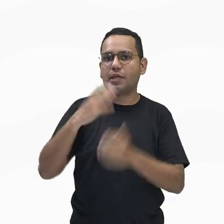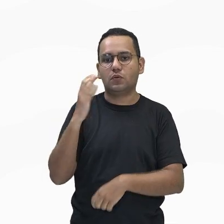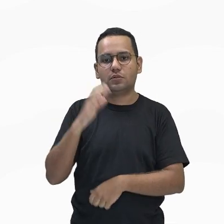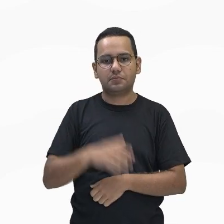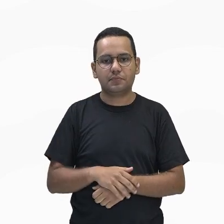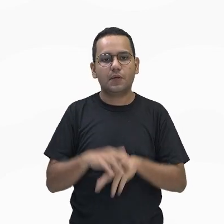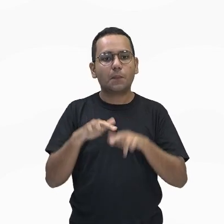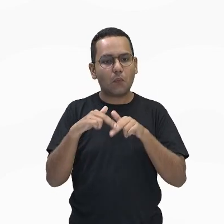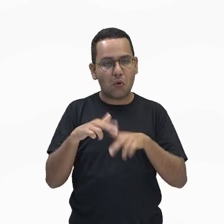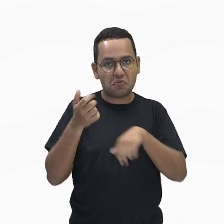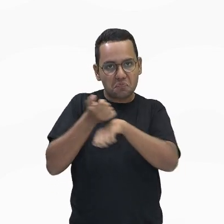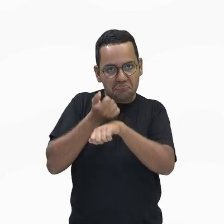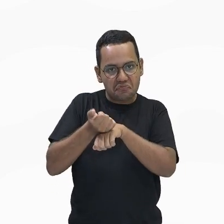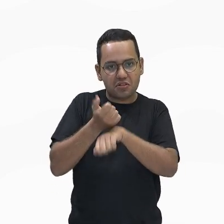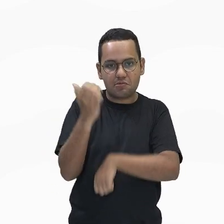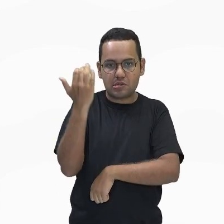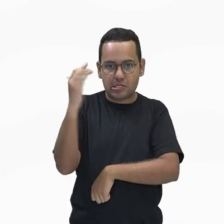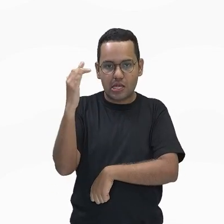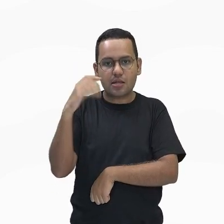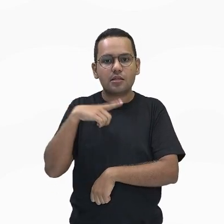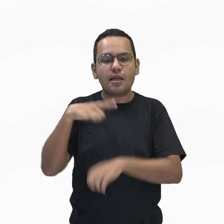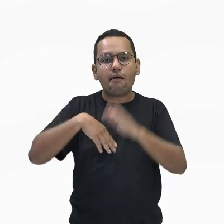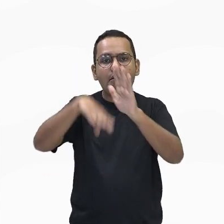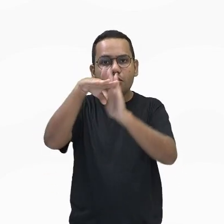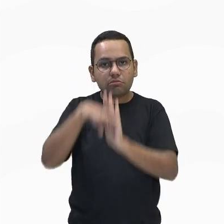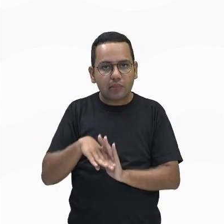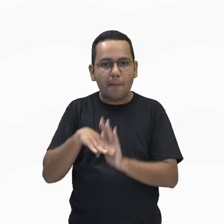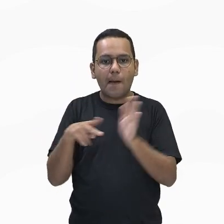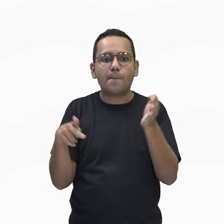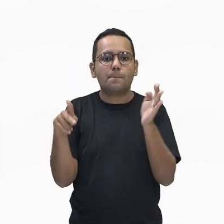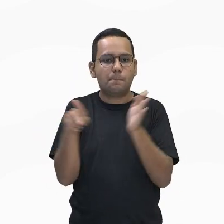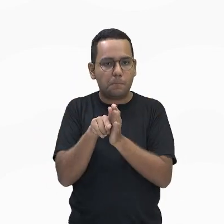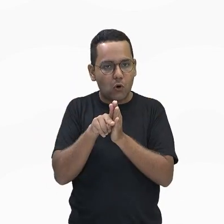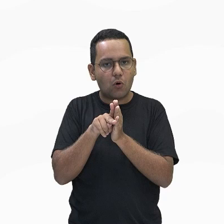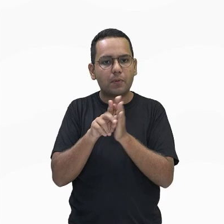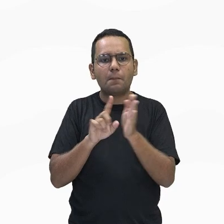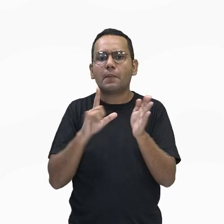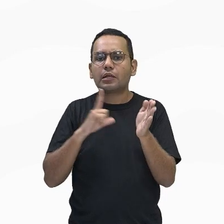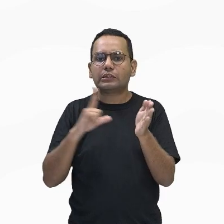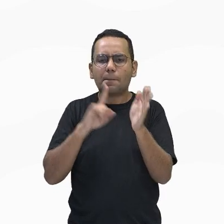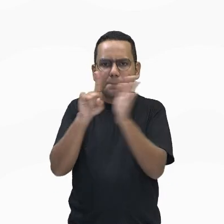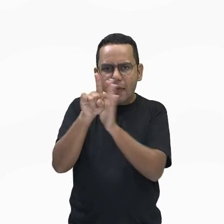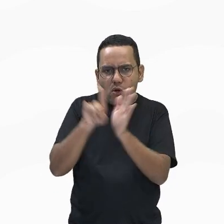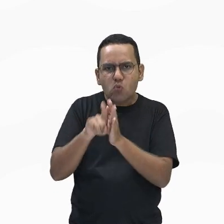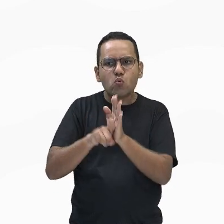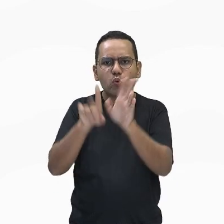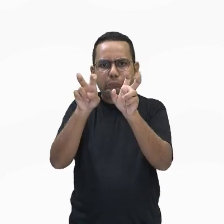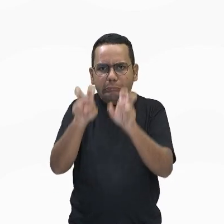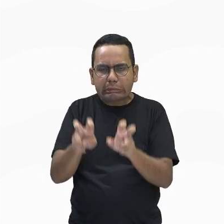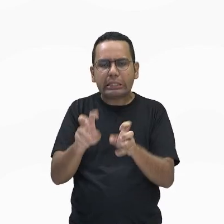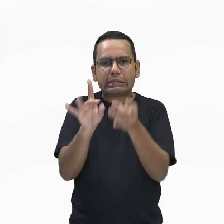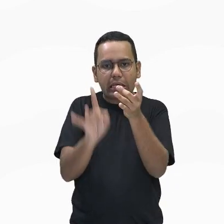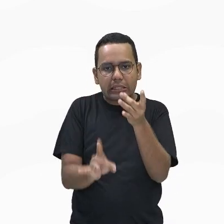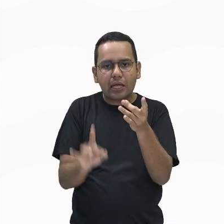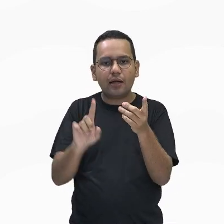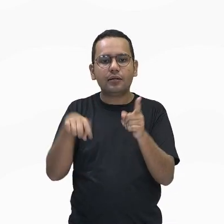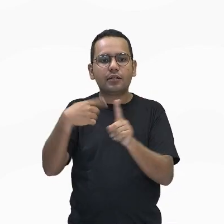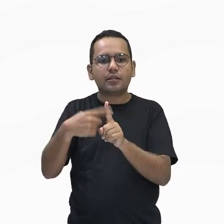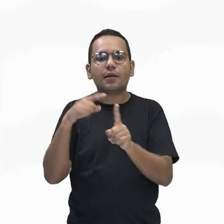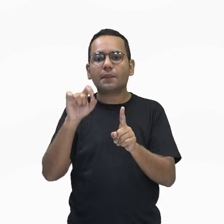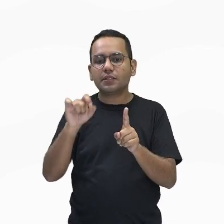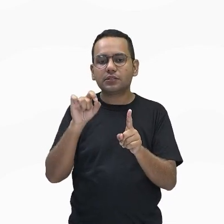explorar suas perguntas, desde a observação e a formulação de hipóteses até